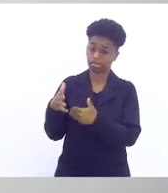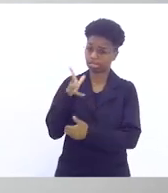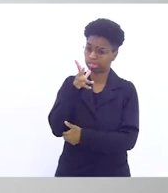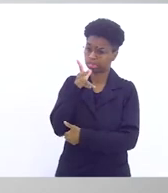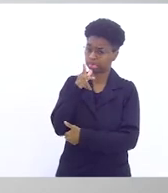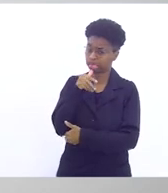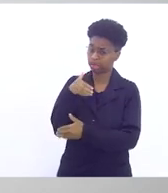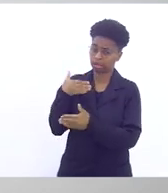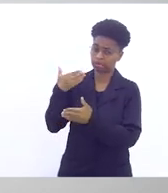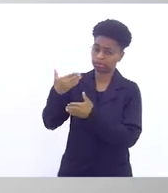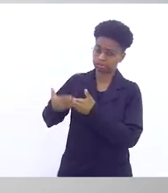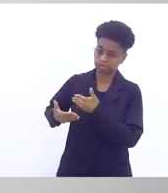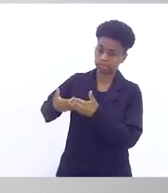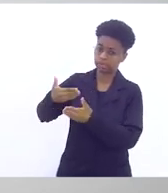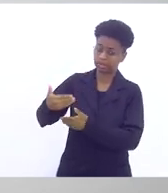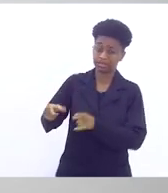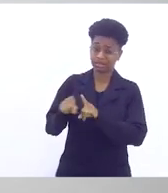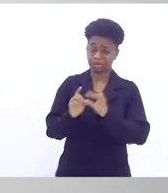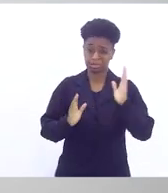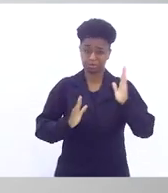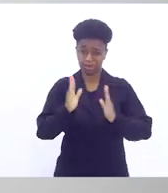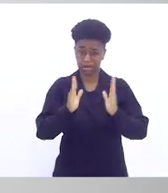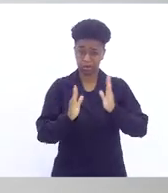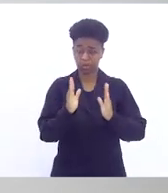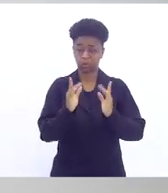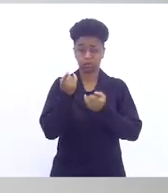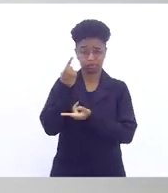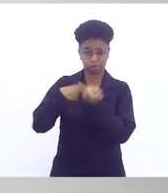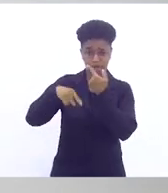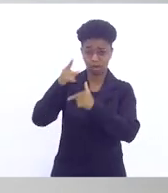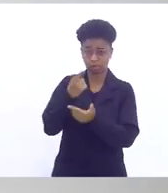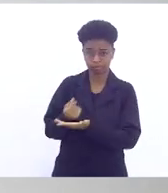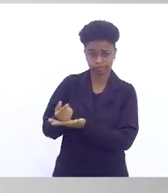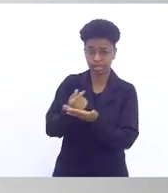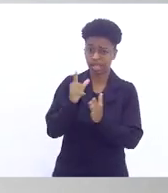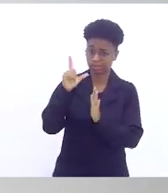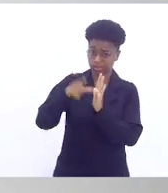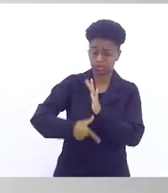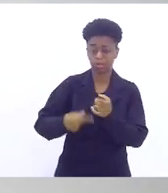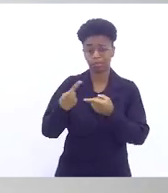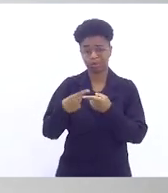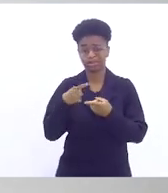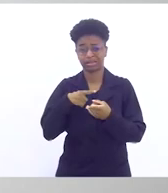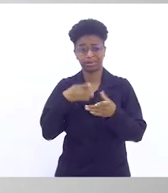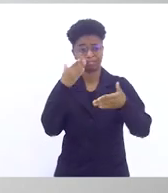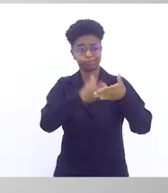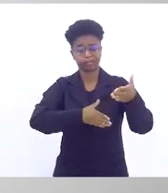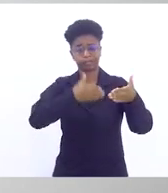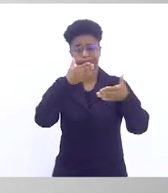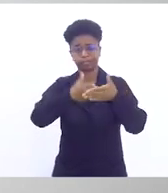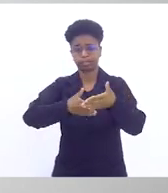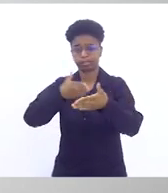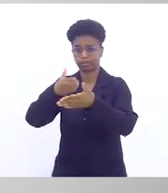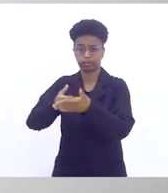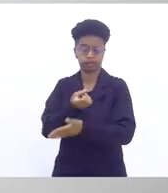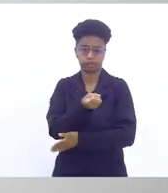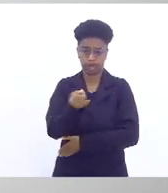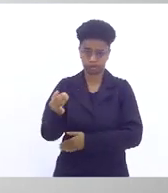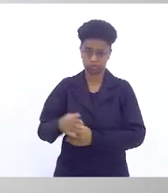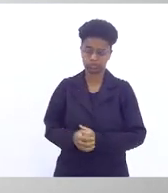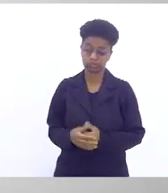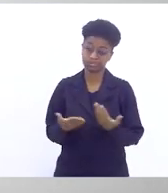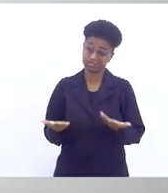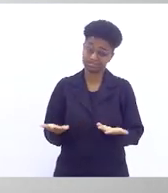devagar inclusive com o regime da recuperação fiscal ele atrasou muito que tinham vários entendimentos E